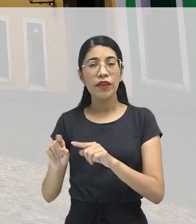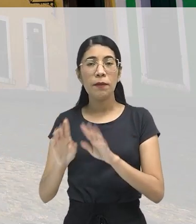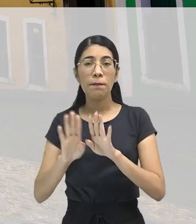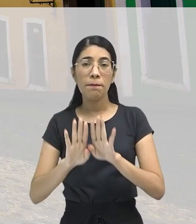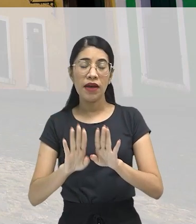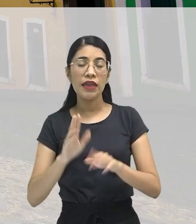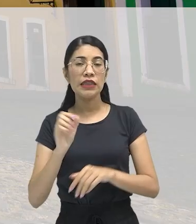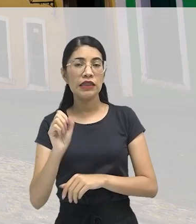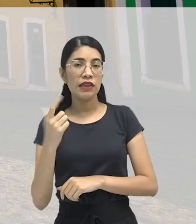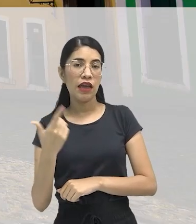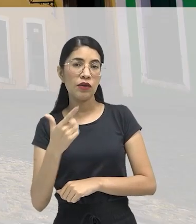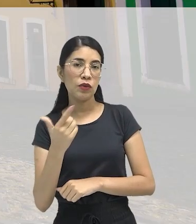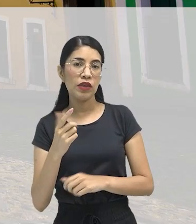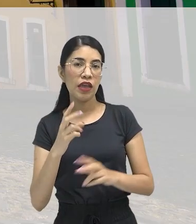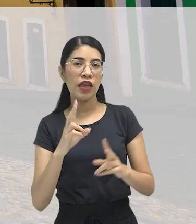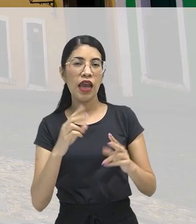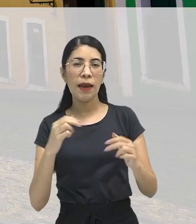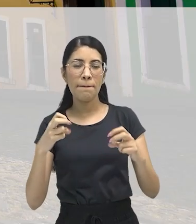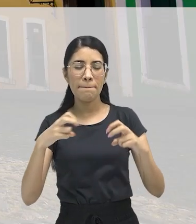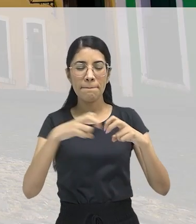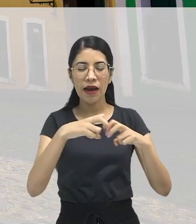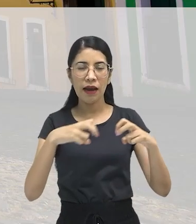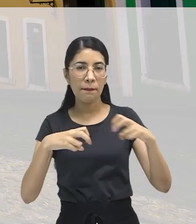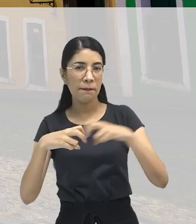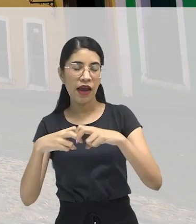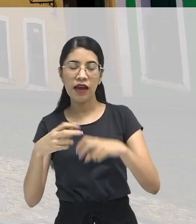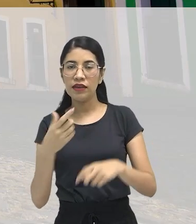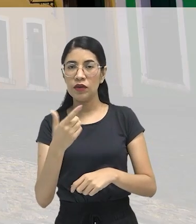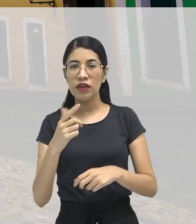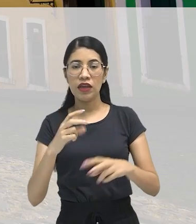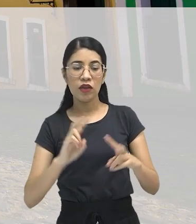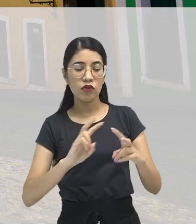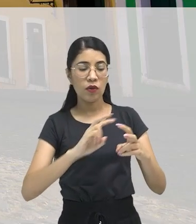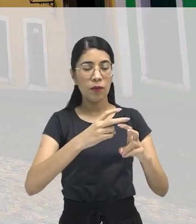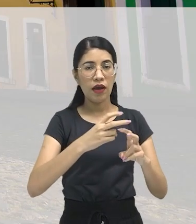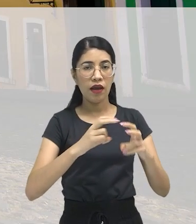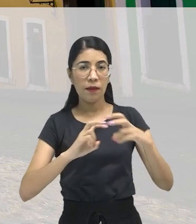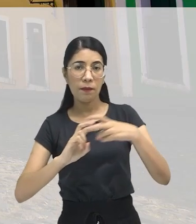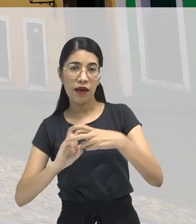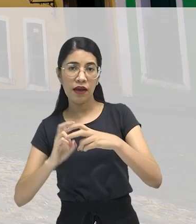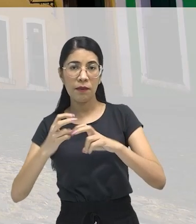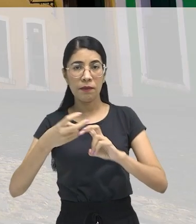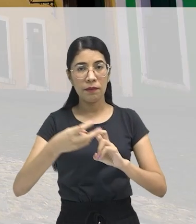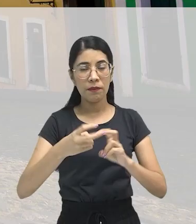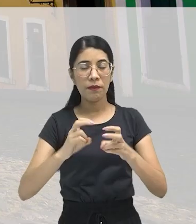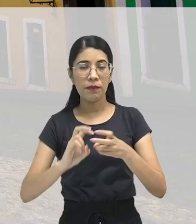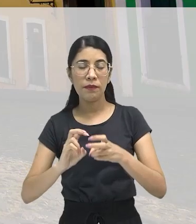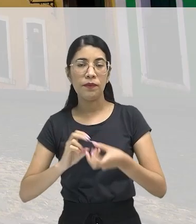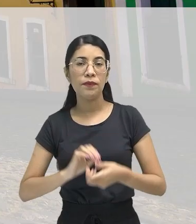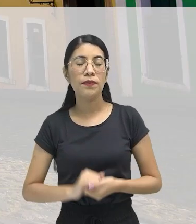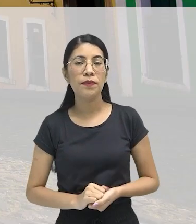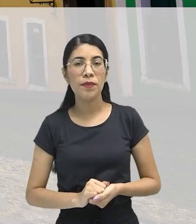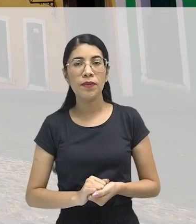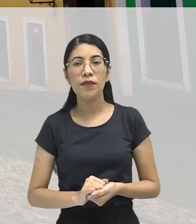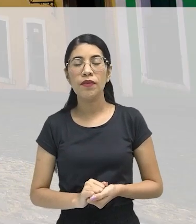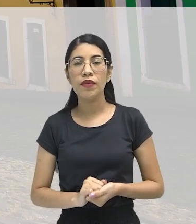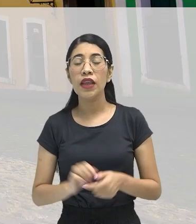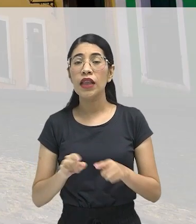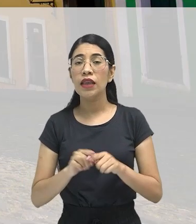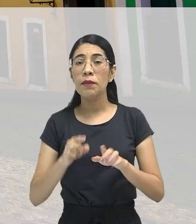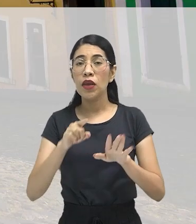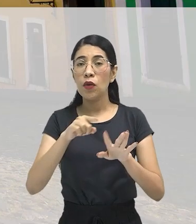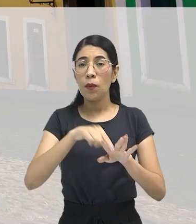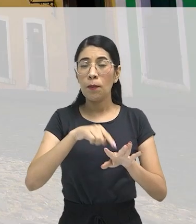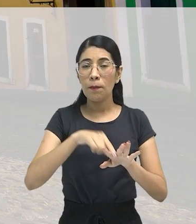que não há o encontro dos corpos, mas há uma menção, tá certo? Outra coisa, os